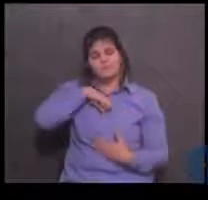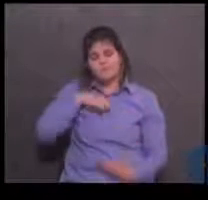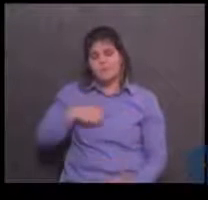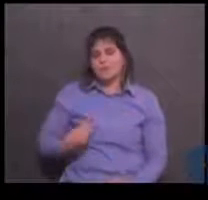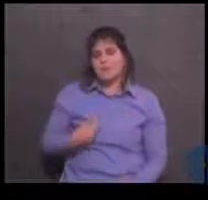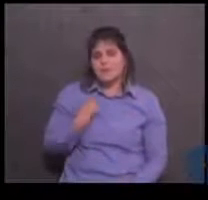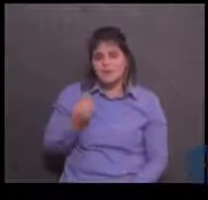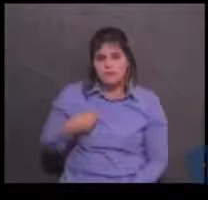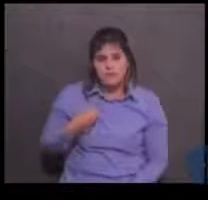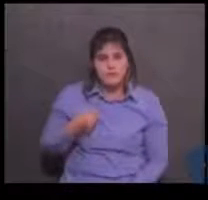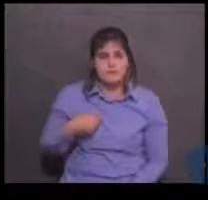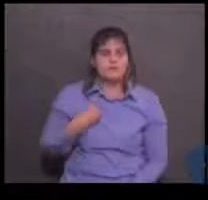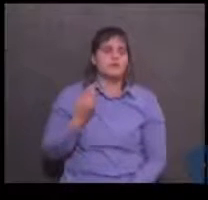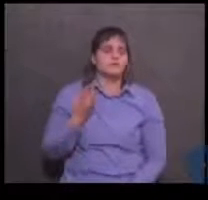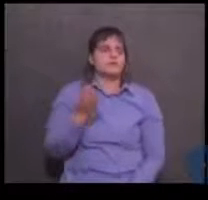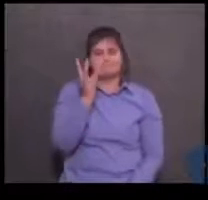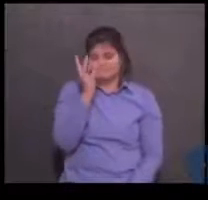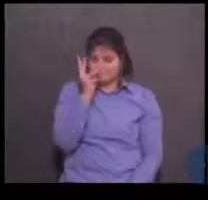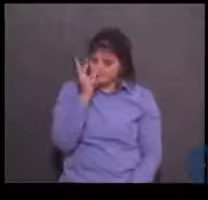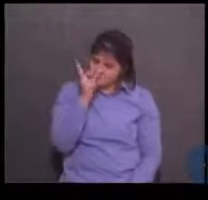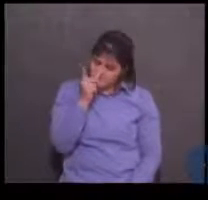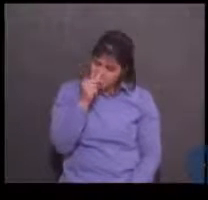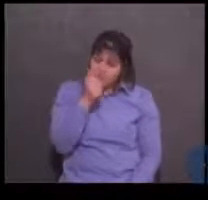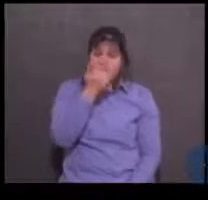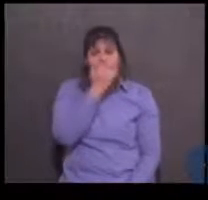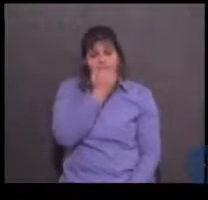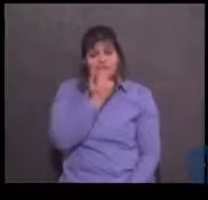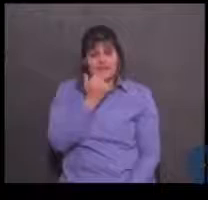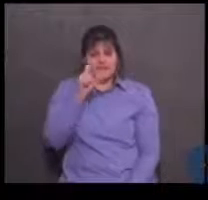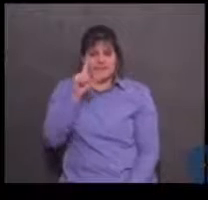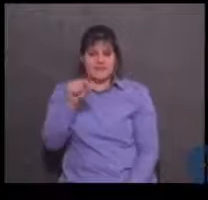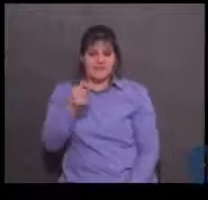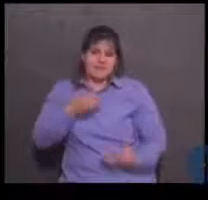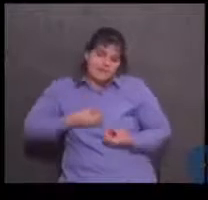preocupações, tristezas e alegrias.